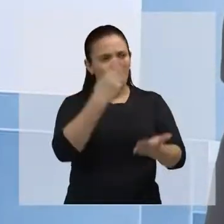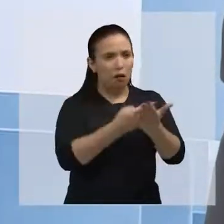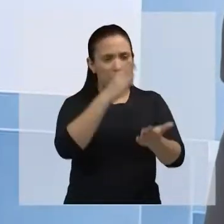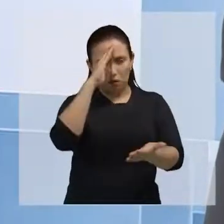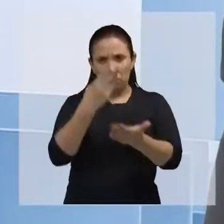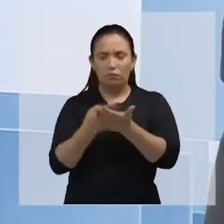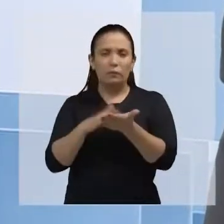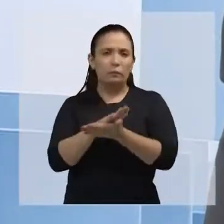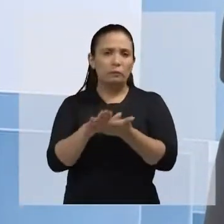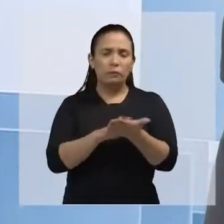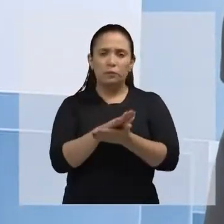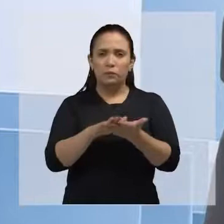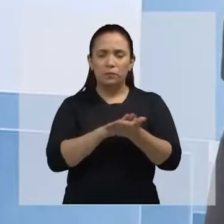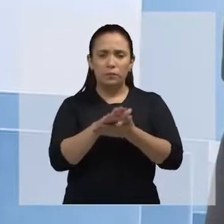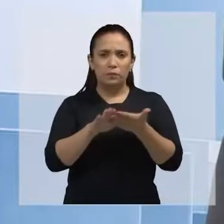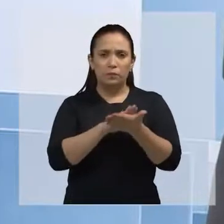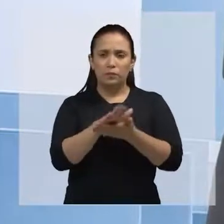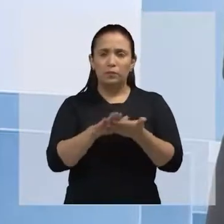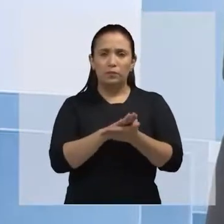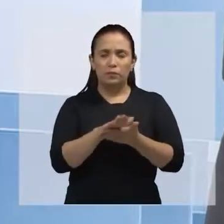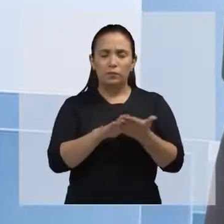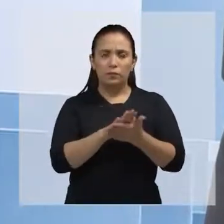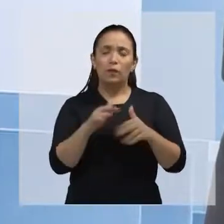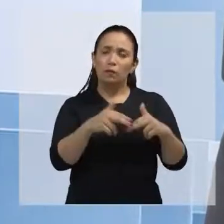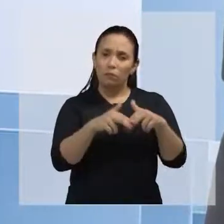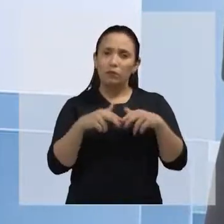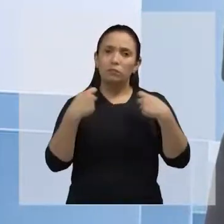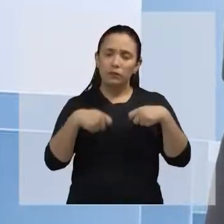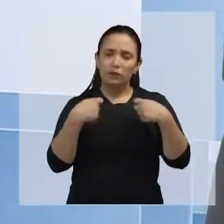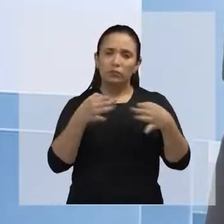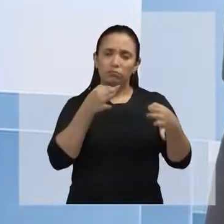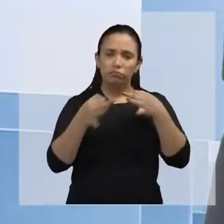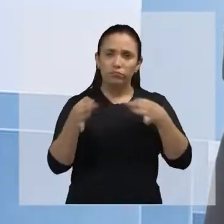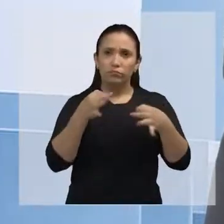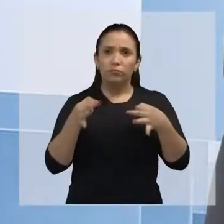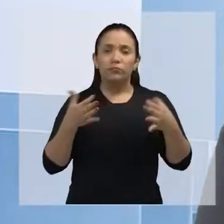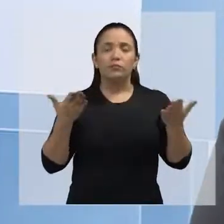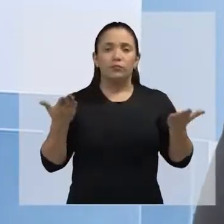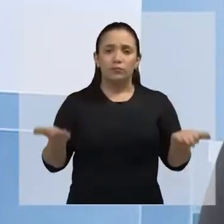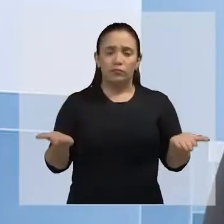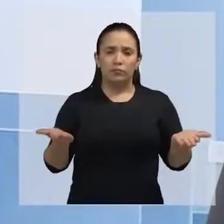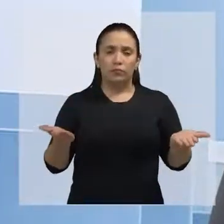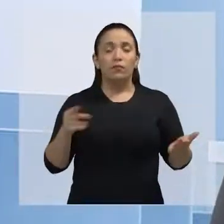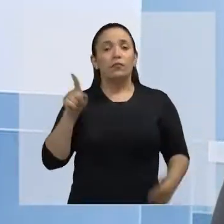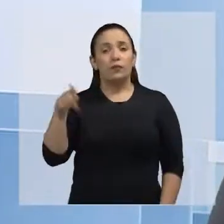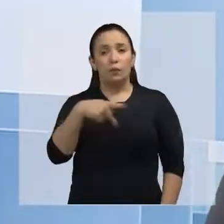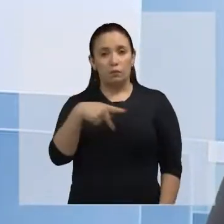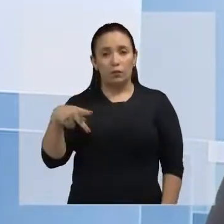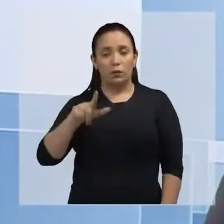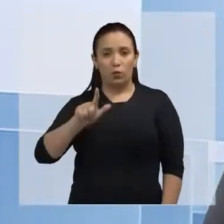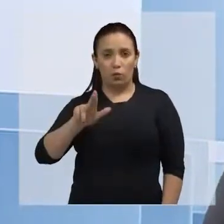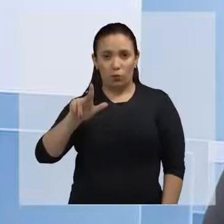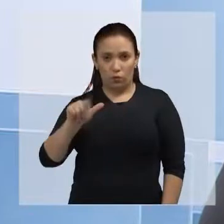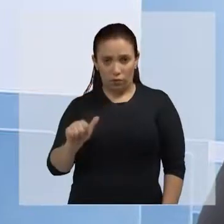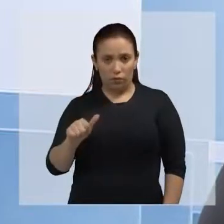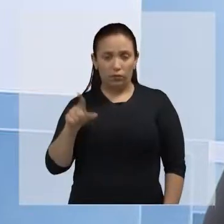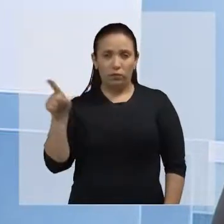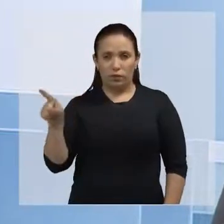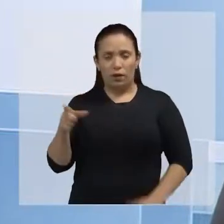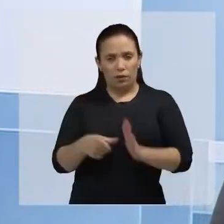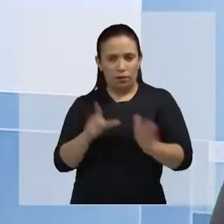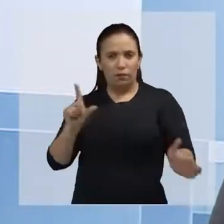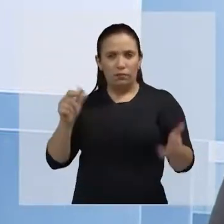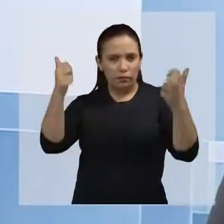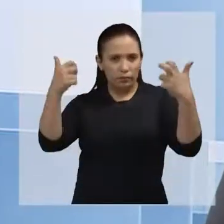mais. Esse é o ponto para ser discutido. E aí, o presidente Lula, como o Luiz